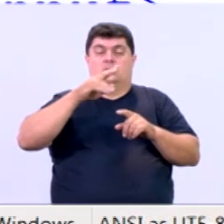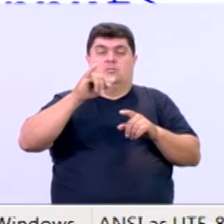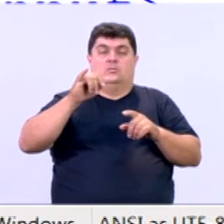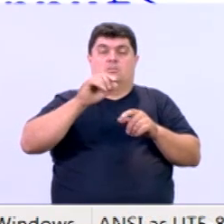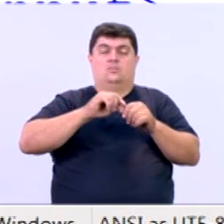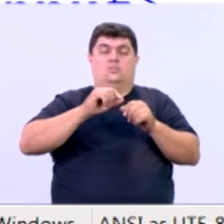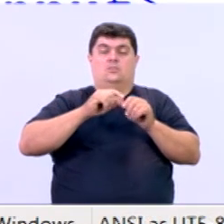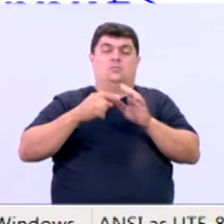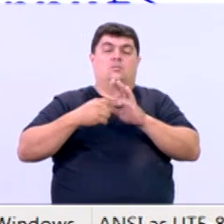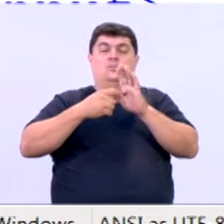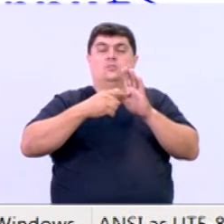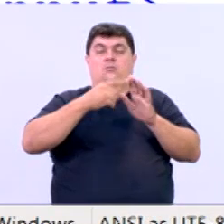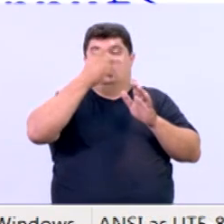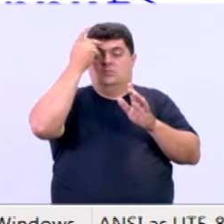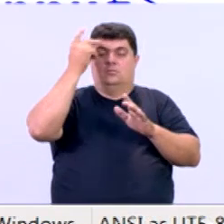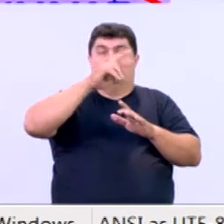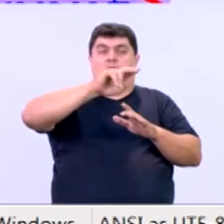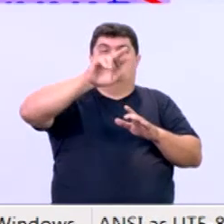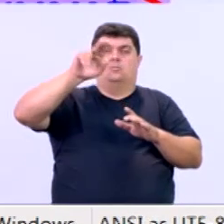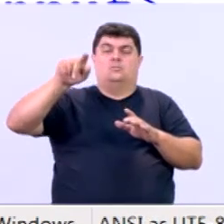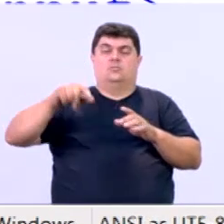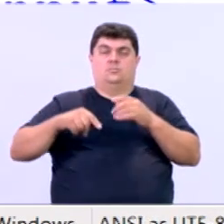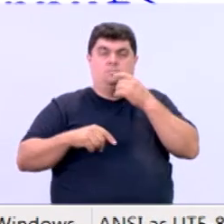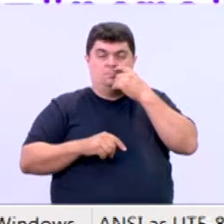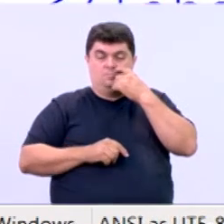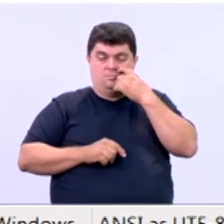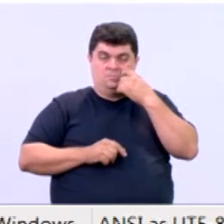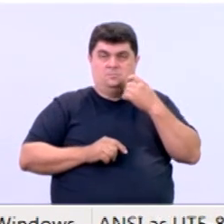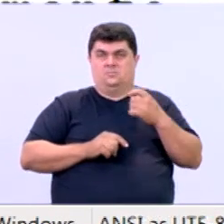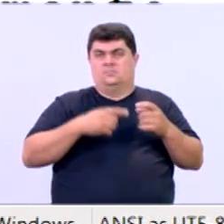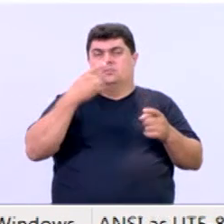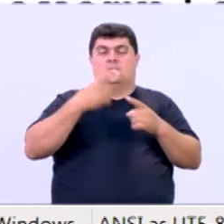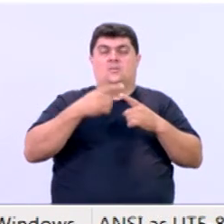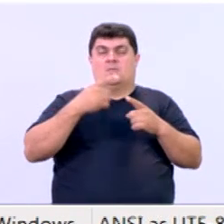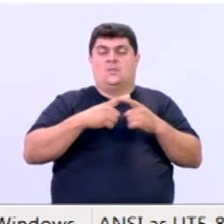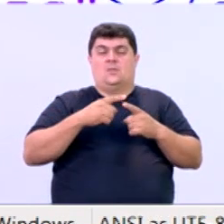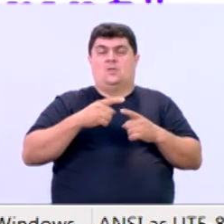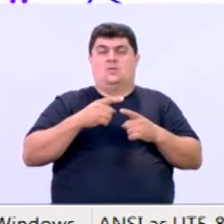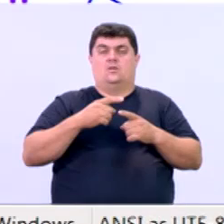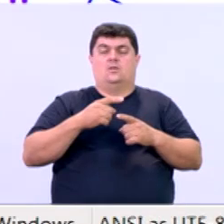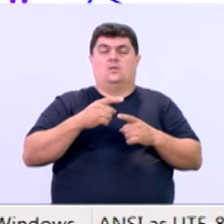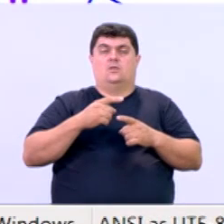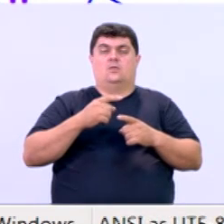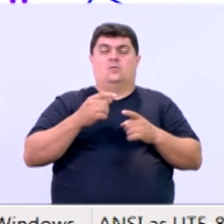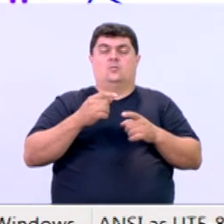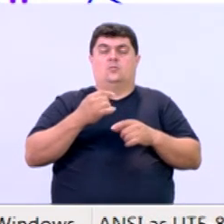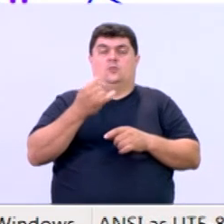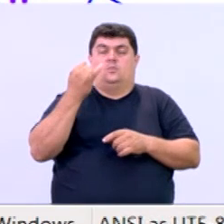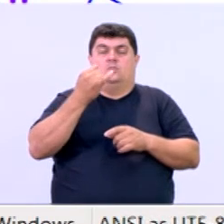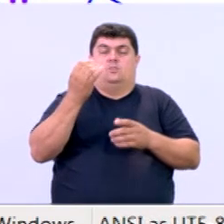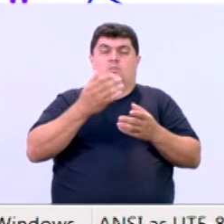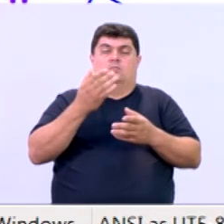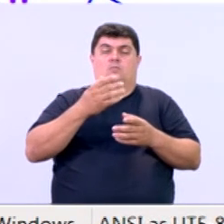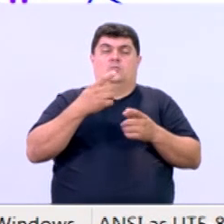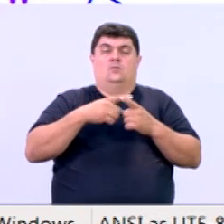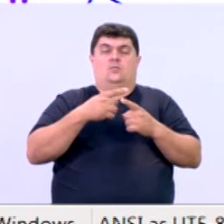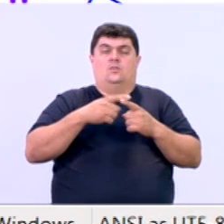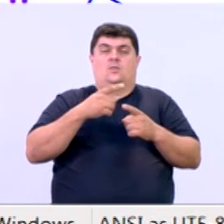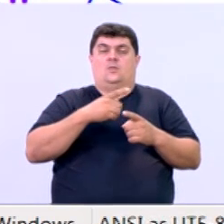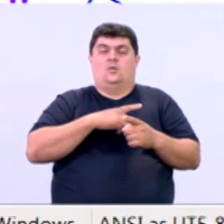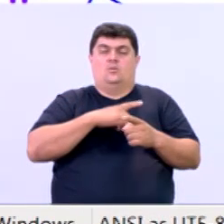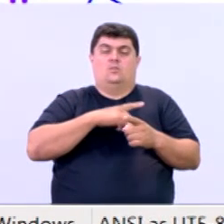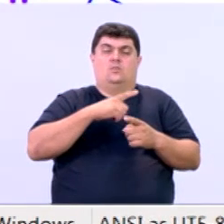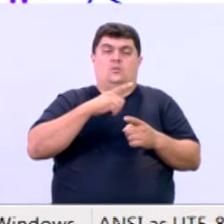ser mostrado para o usuário. Por que essa primeira parte é importante? Porque eu aviso